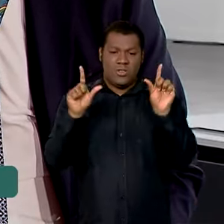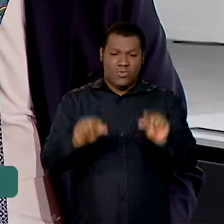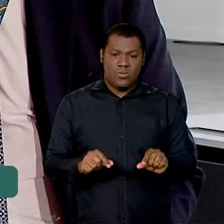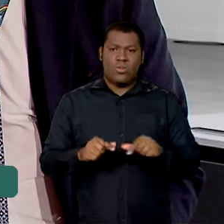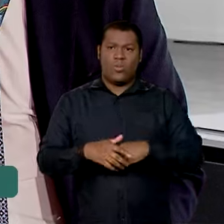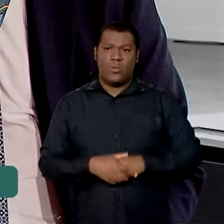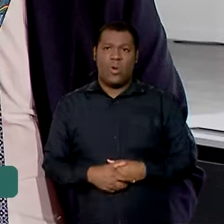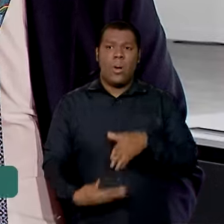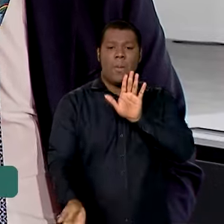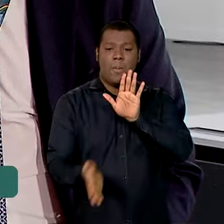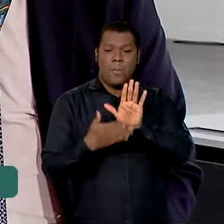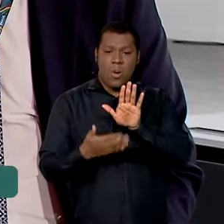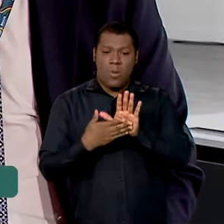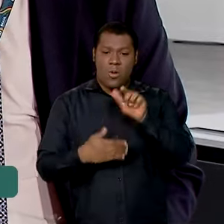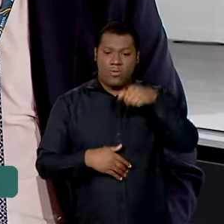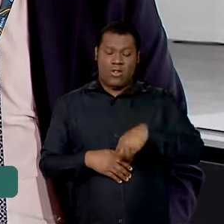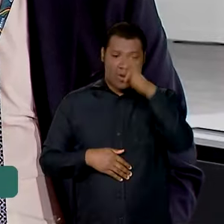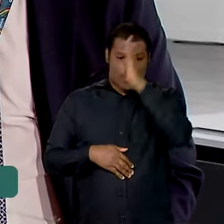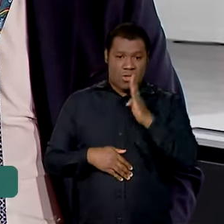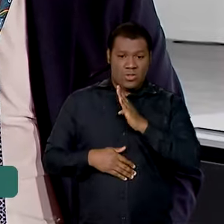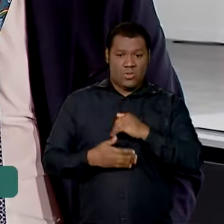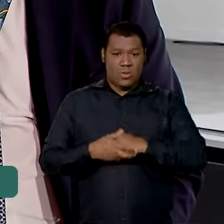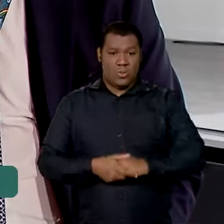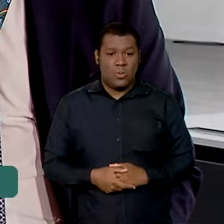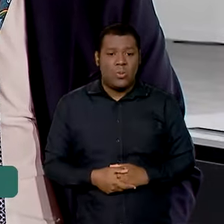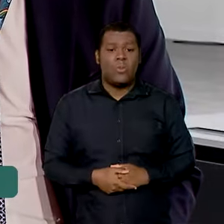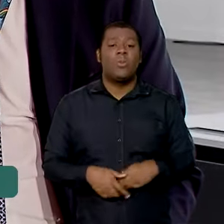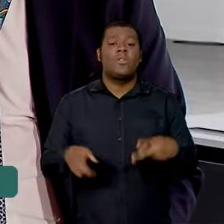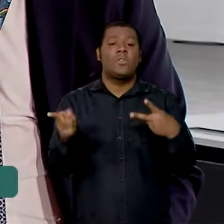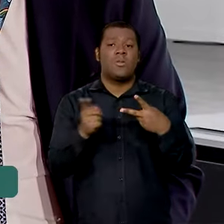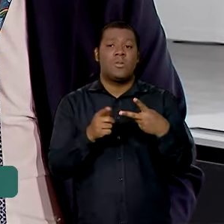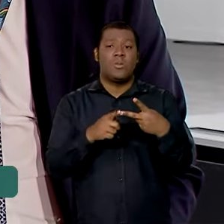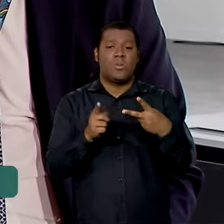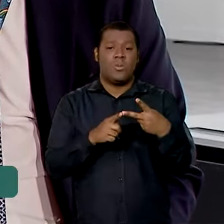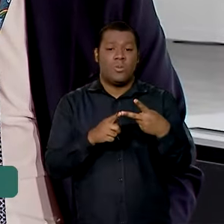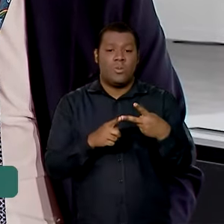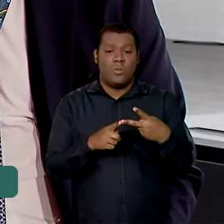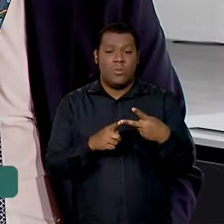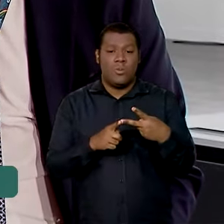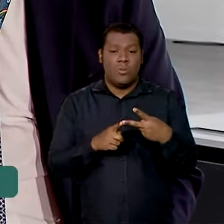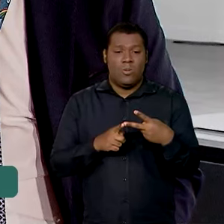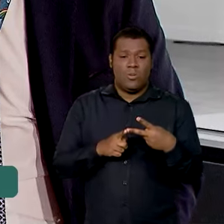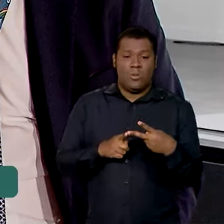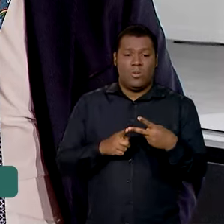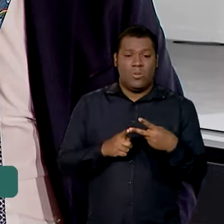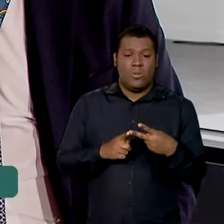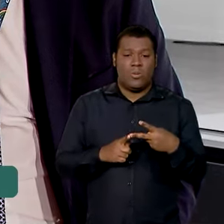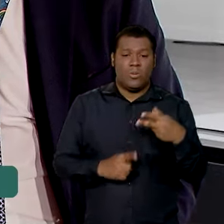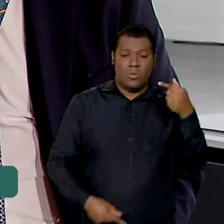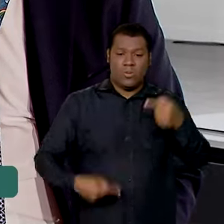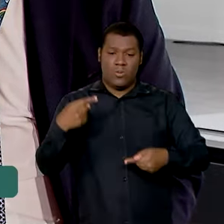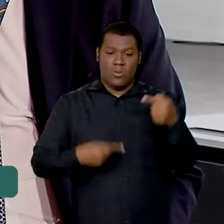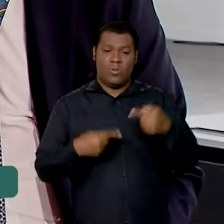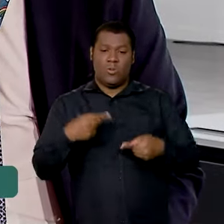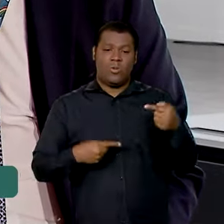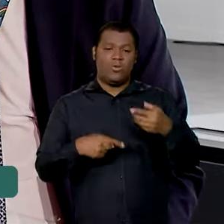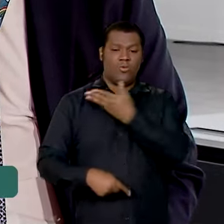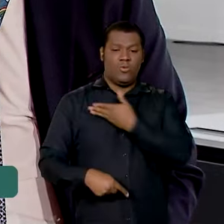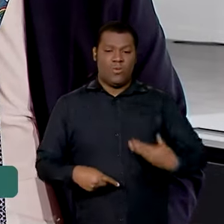proposta do Brasil. A segunda é para políticas